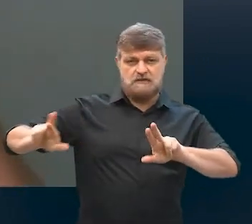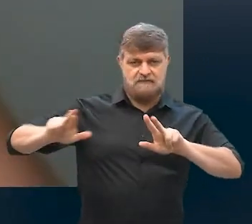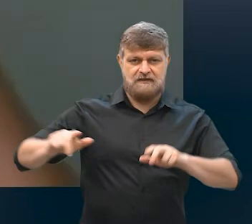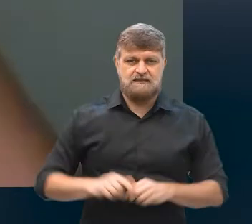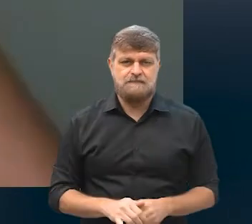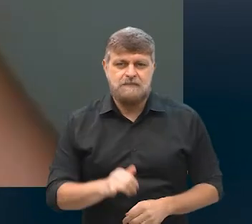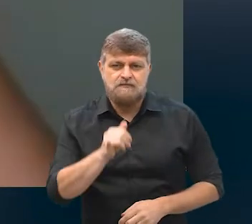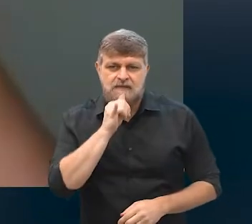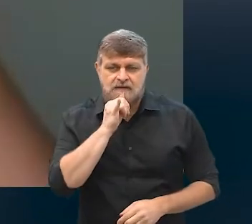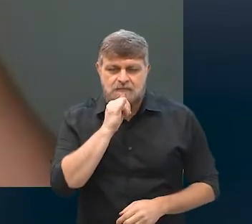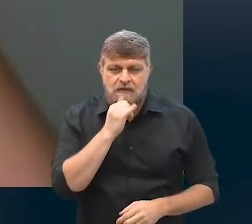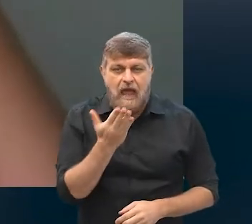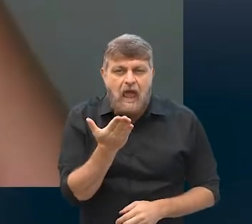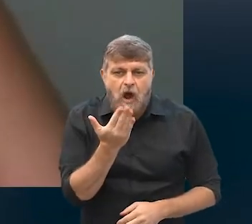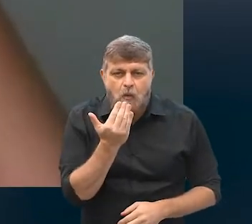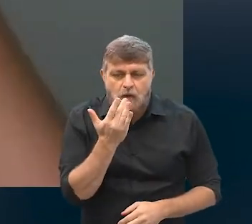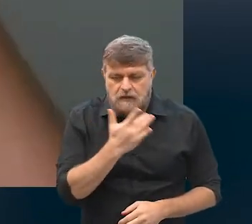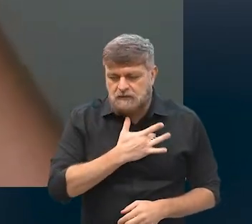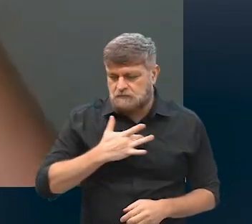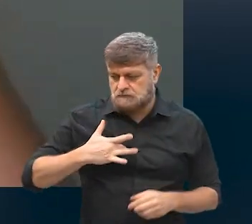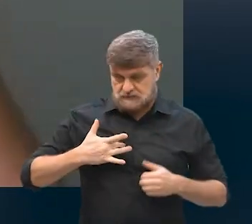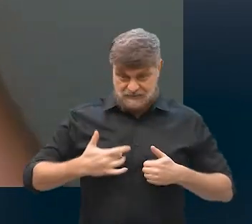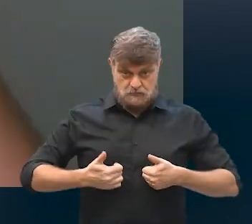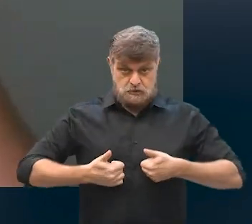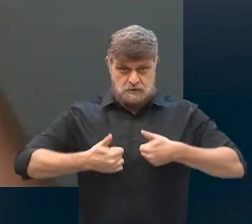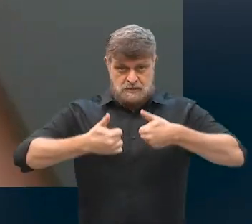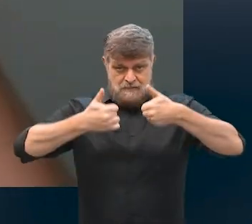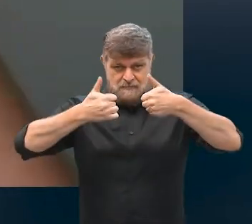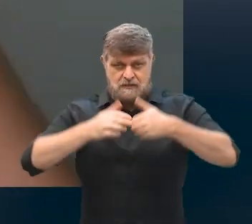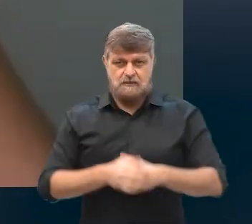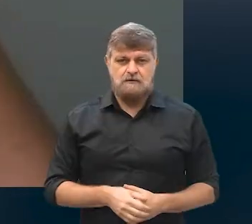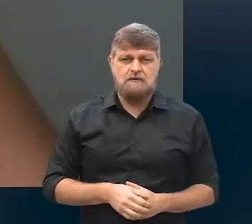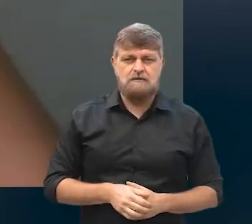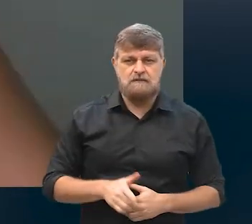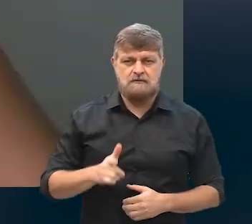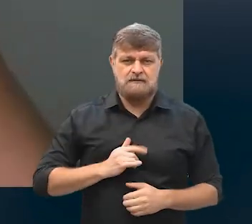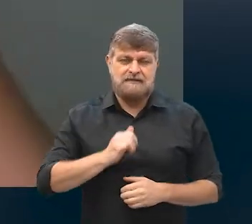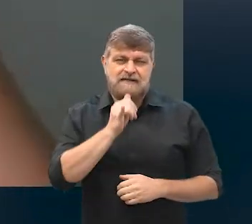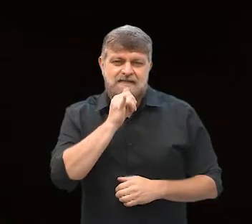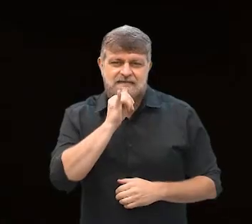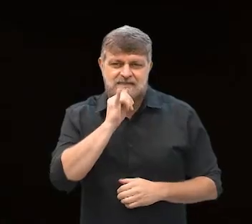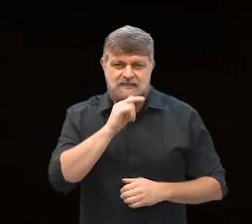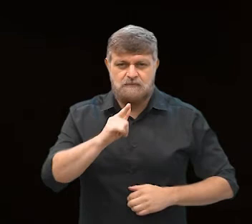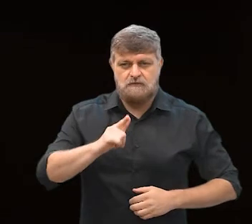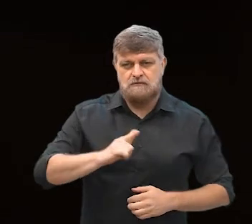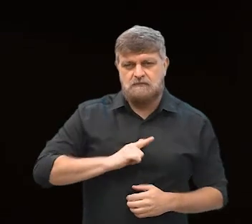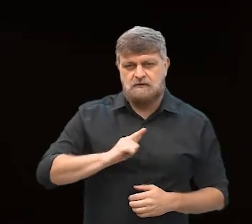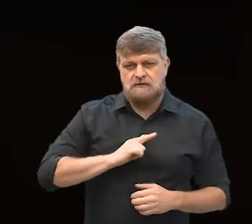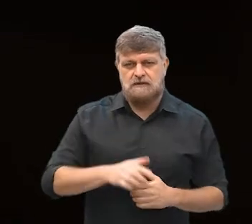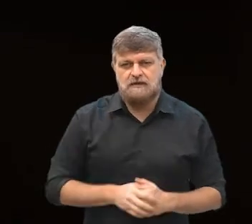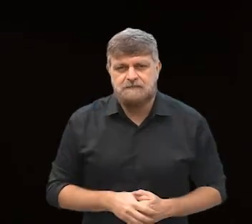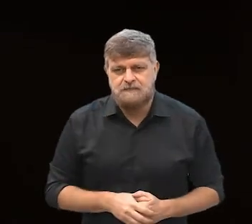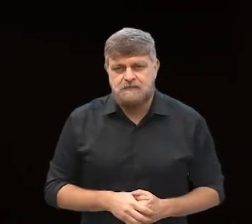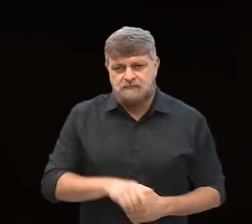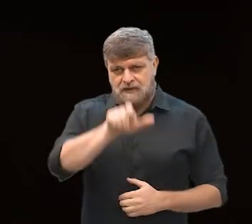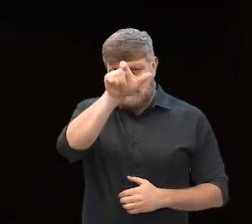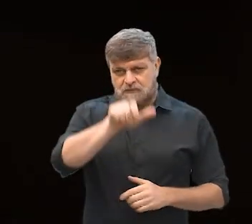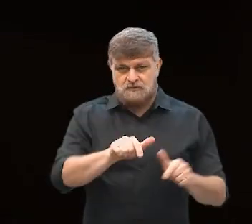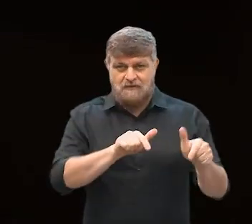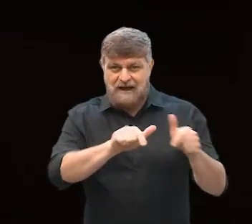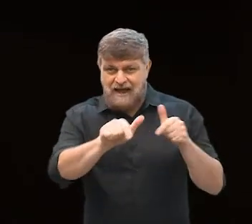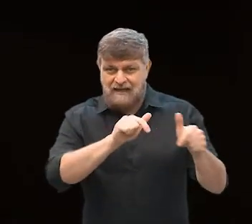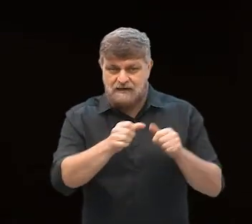um alimento saudável, ou se é, por exemplo, no caso da alimentação saudável, existe a possibilidade de você trabalhar com